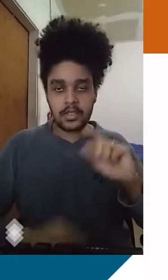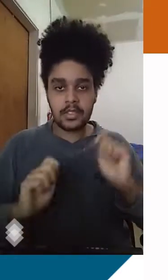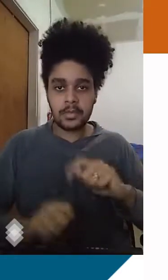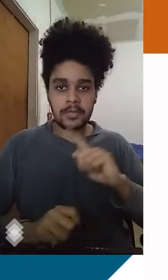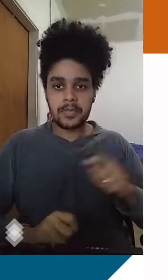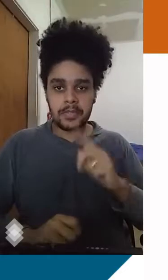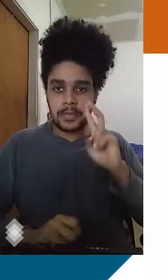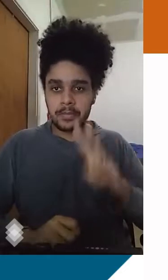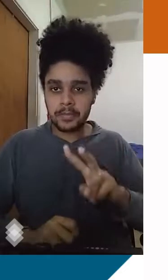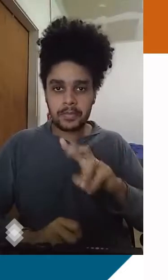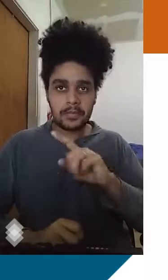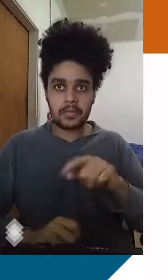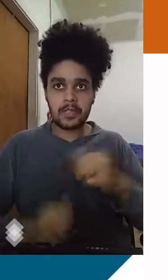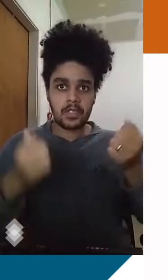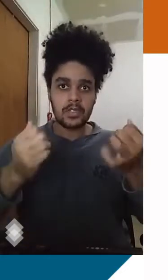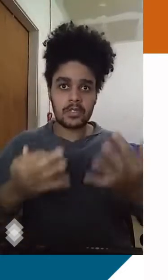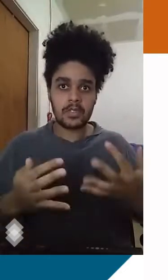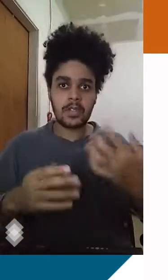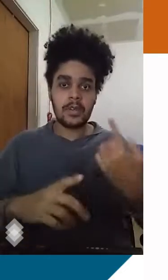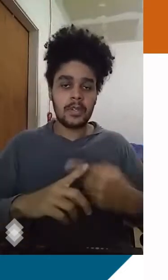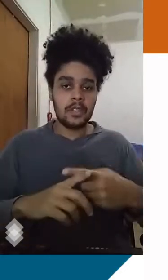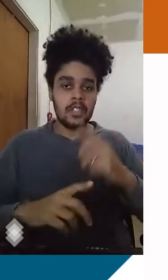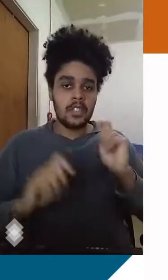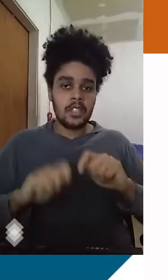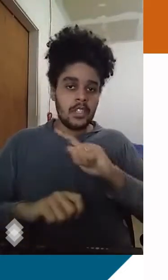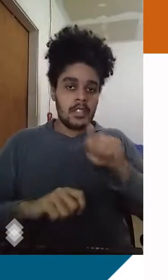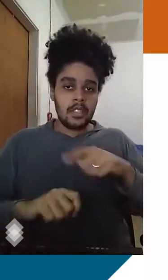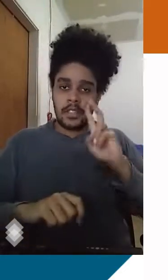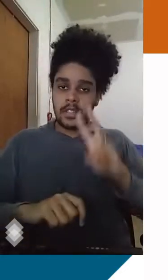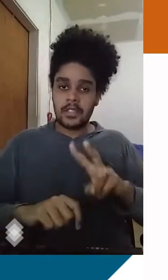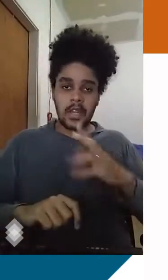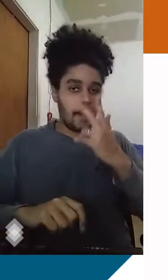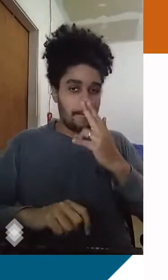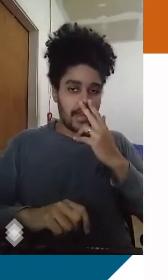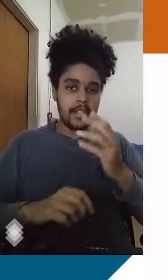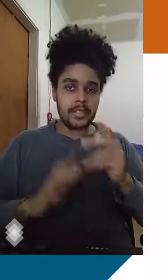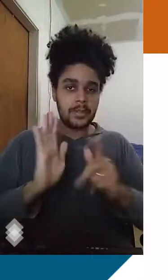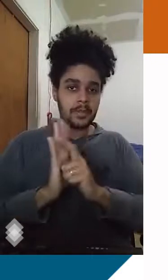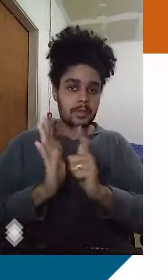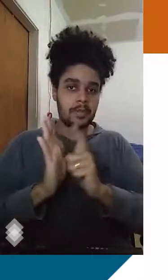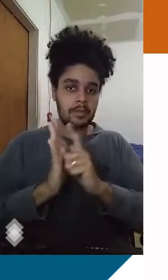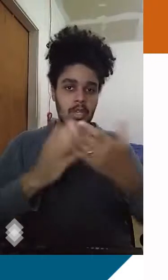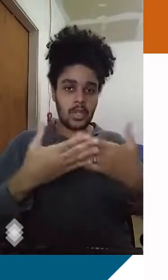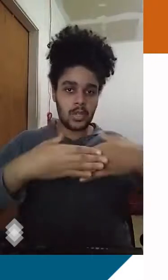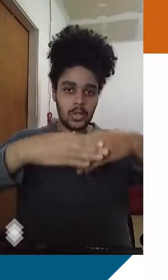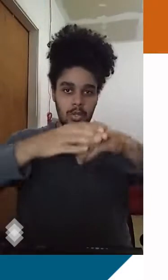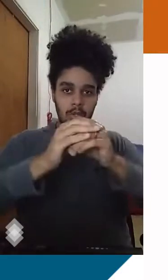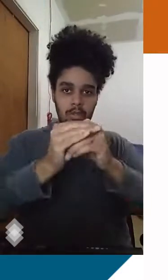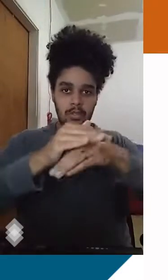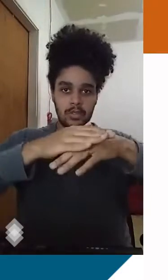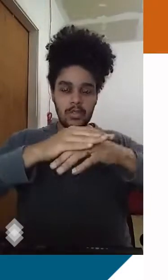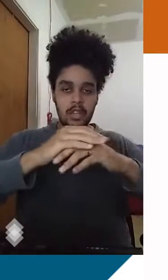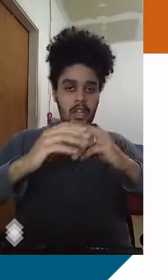ver aqui. Por que tem esse nome? Não preciso nem explicar, né? Porque vocês podem ver que é como se a folha do papel envolvesse aí o nosso